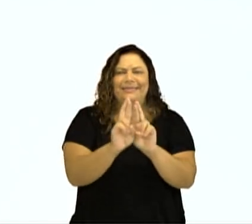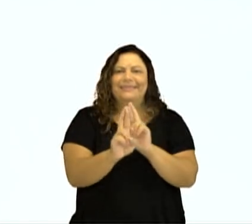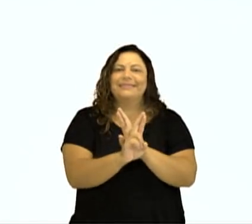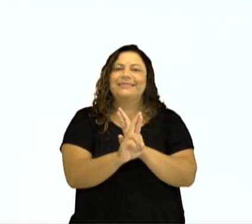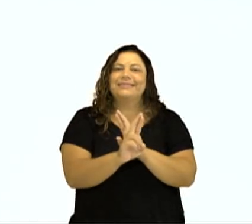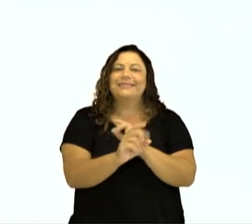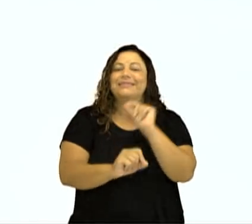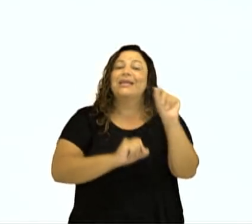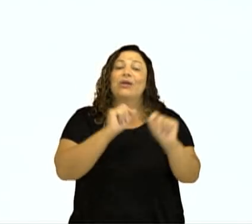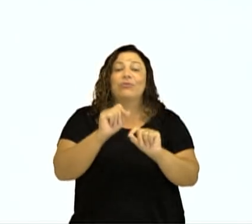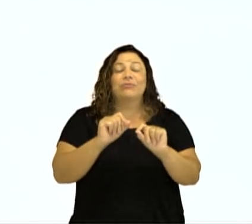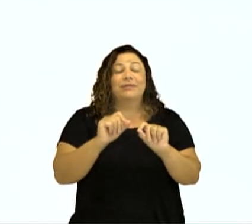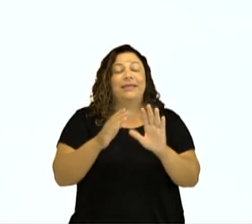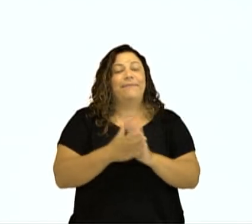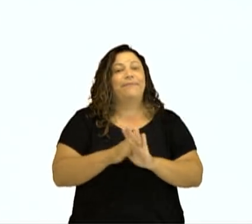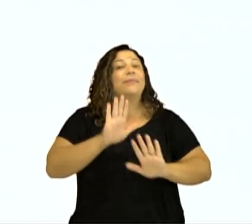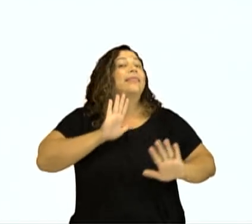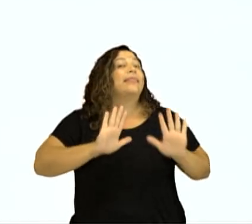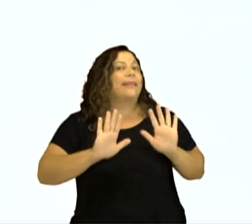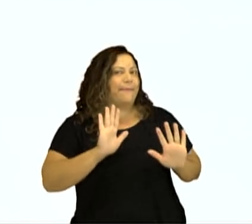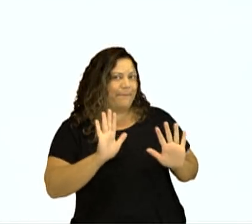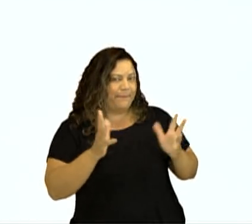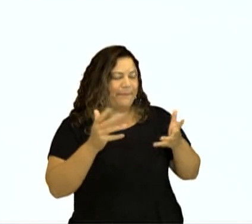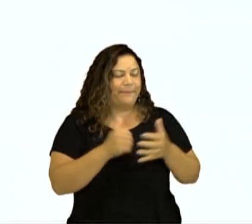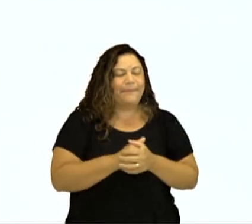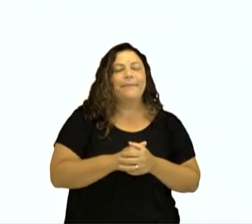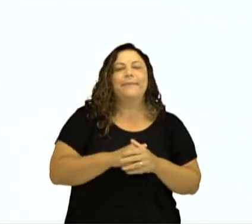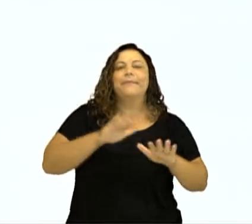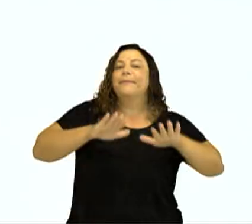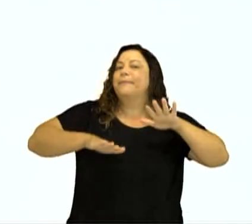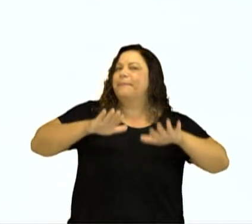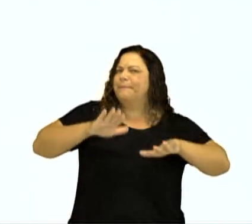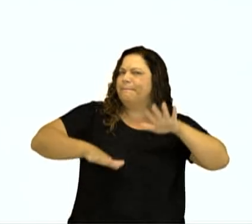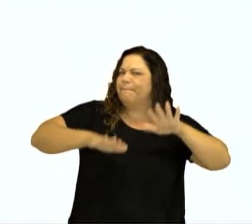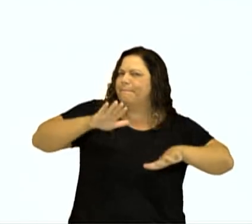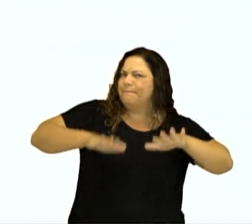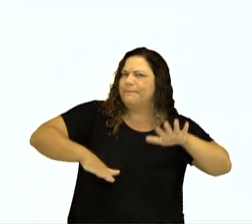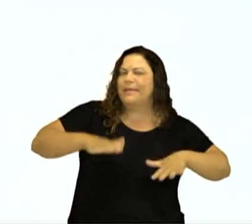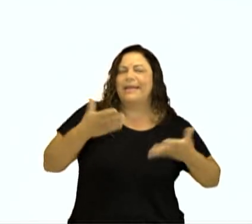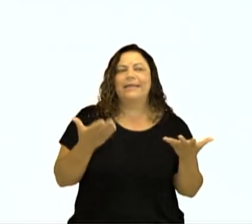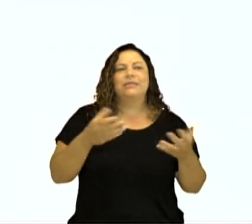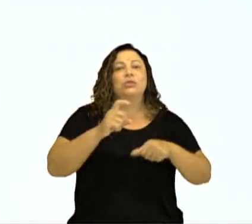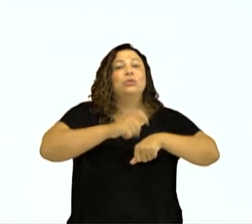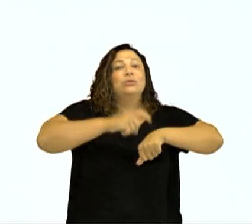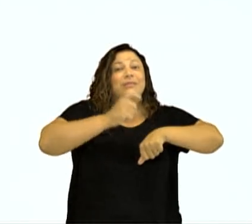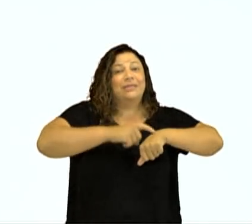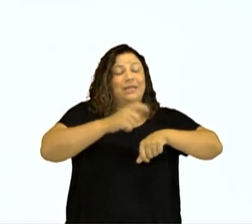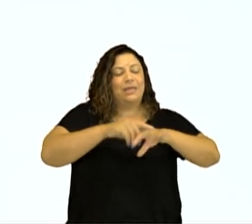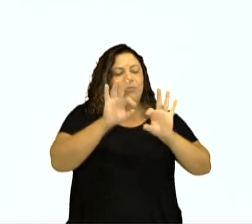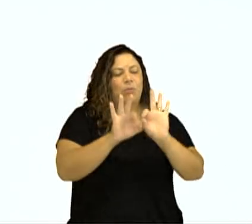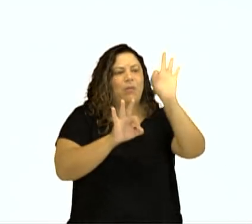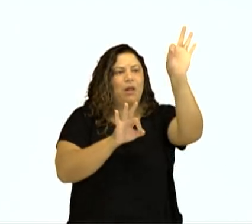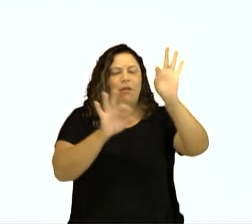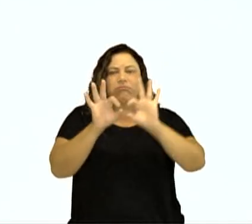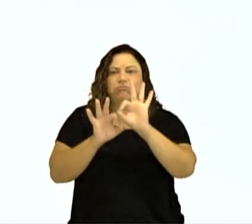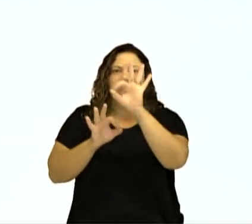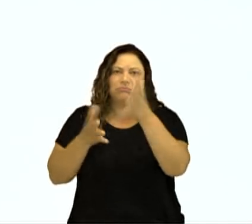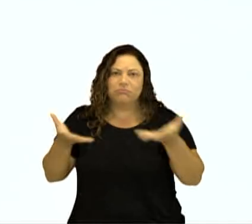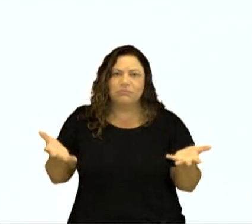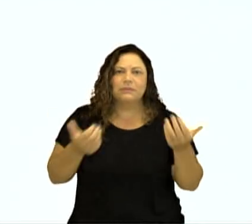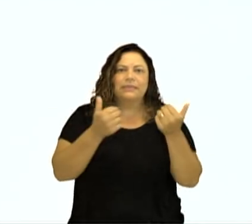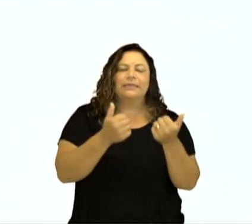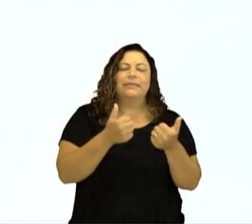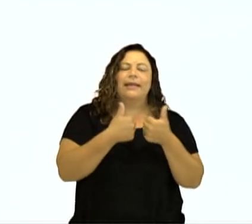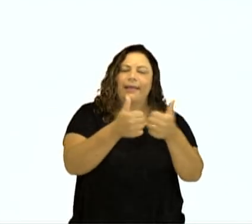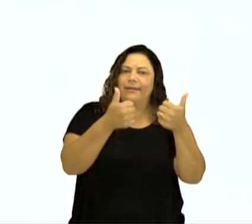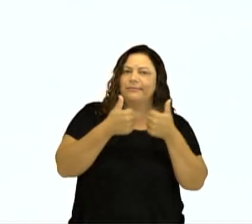do tanque, duas variáveis, tá? Tempo e distância. Cada veículo ali, ele lá